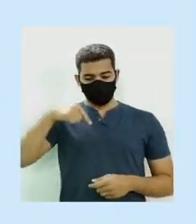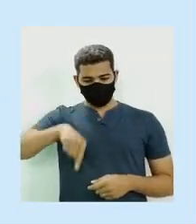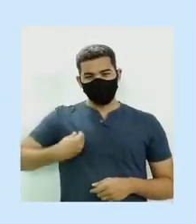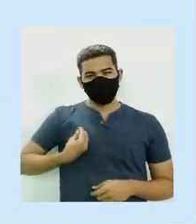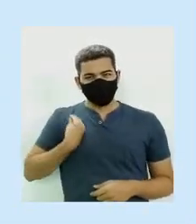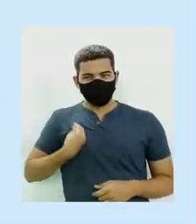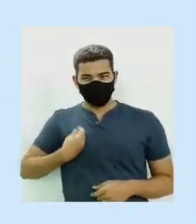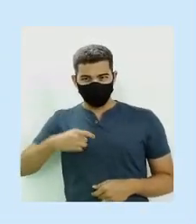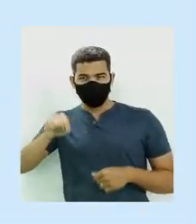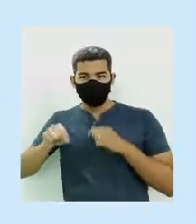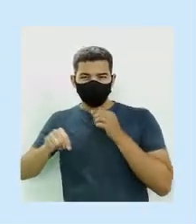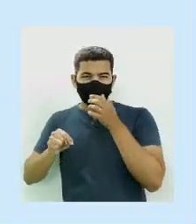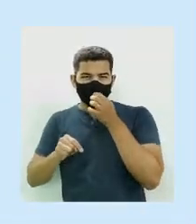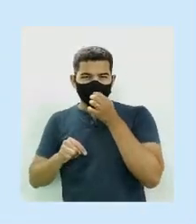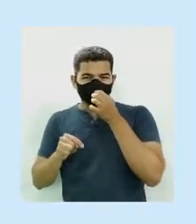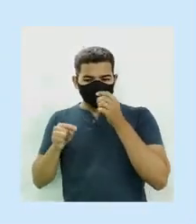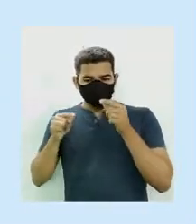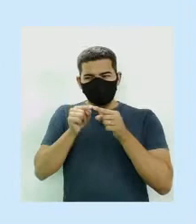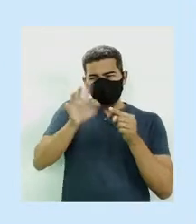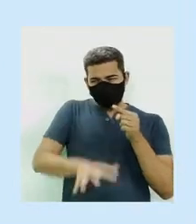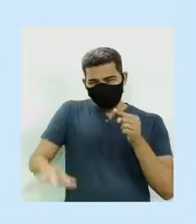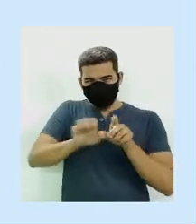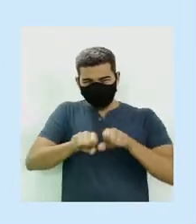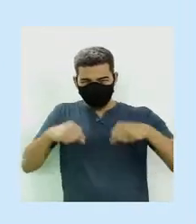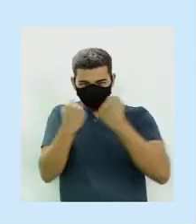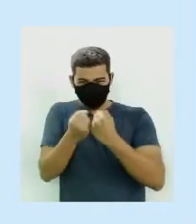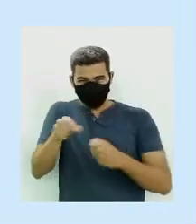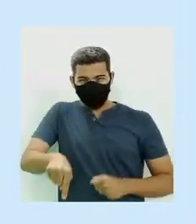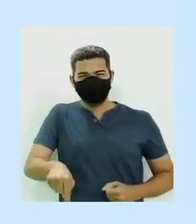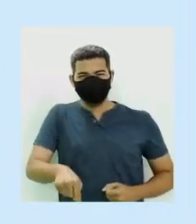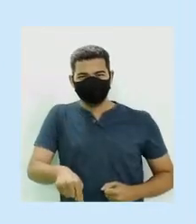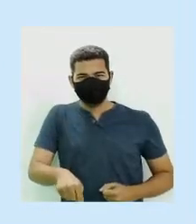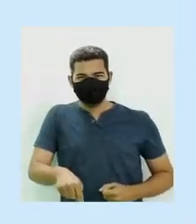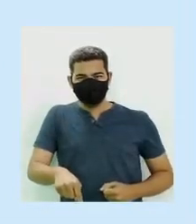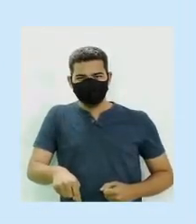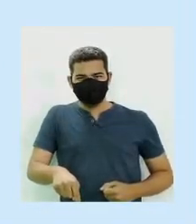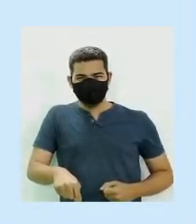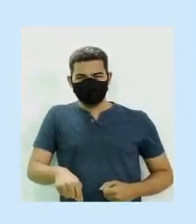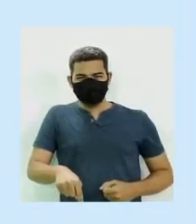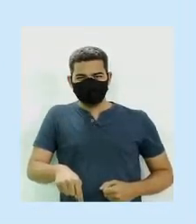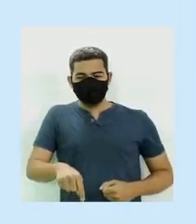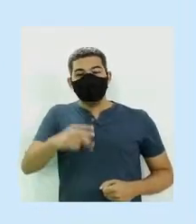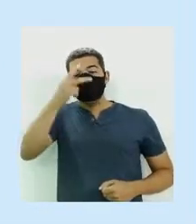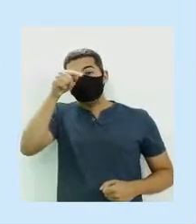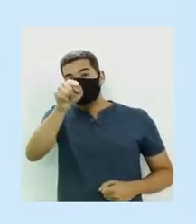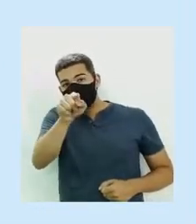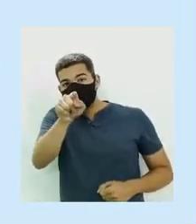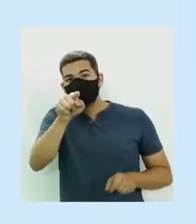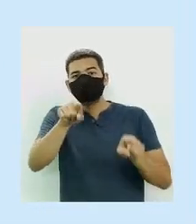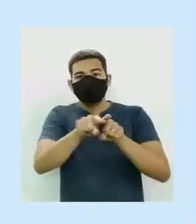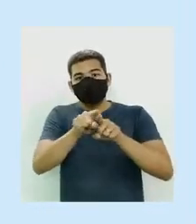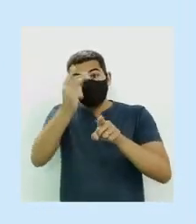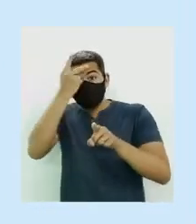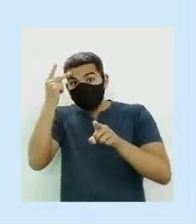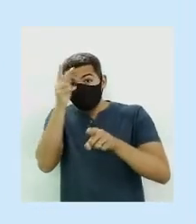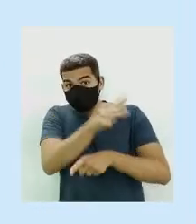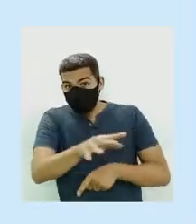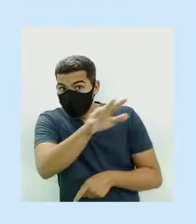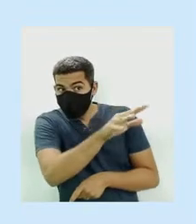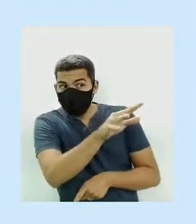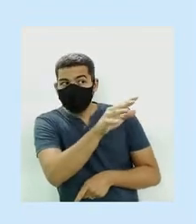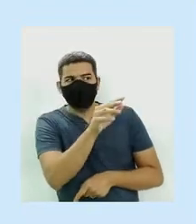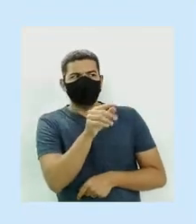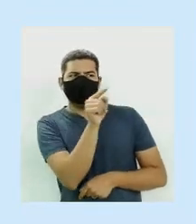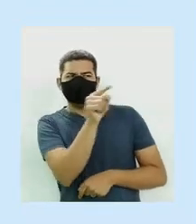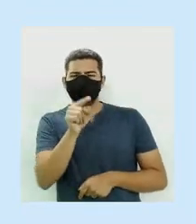em sociedade? O slam ele tem o intuito de fazer você e todas as pessoas que ouvem a